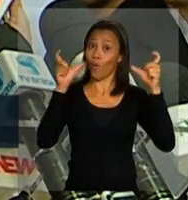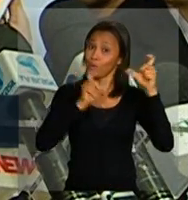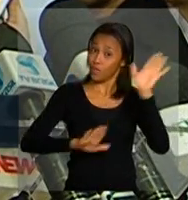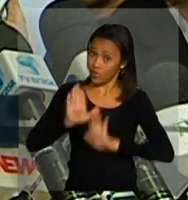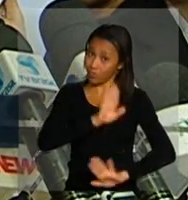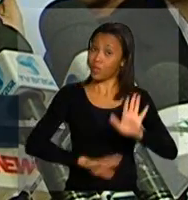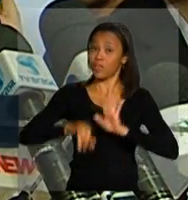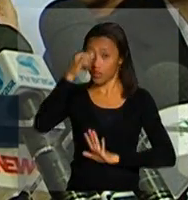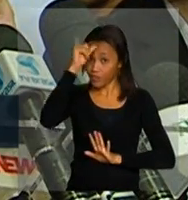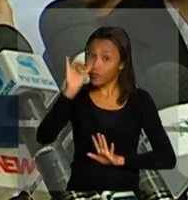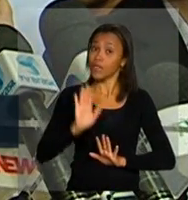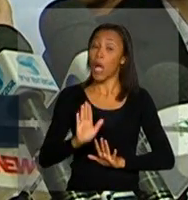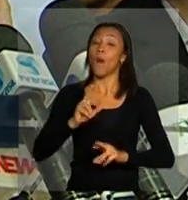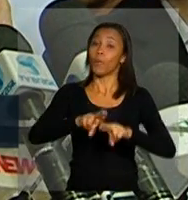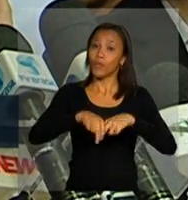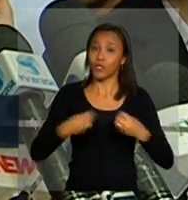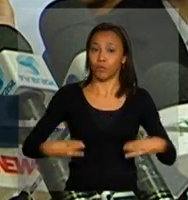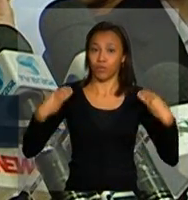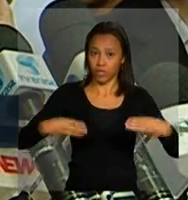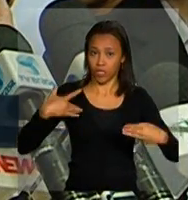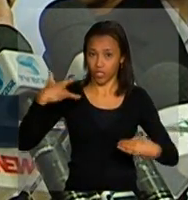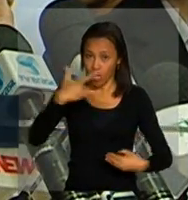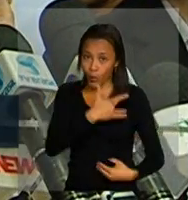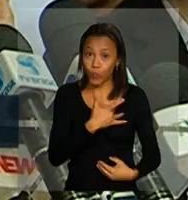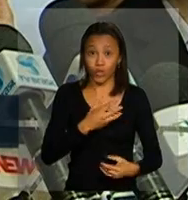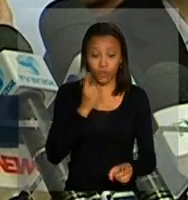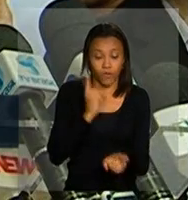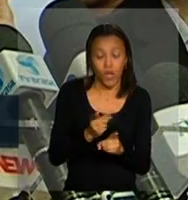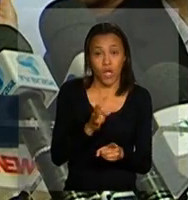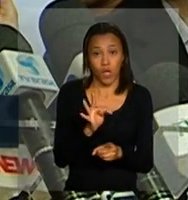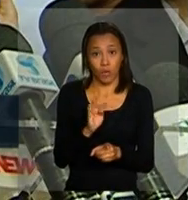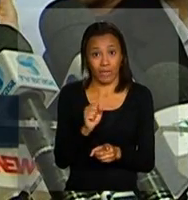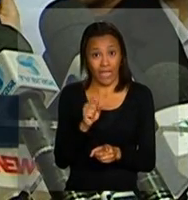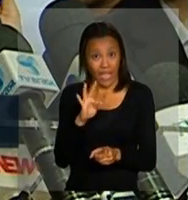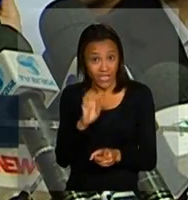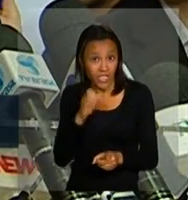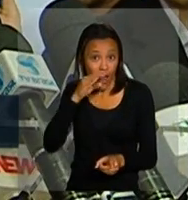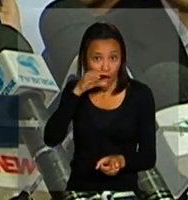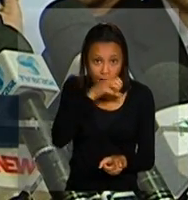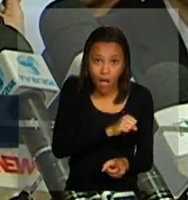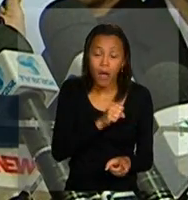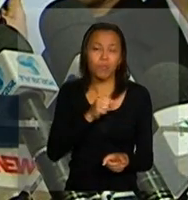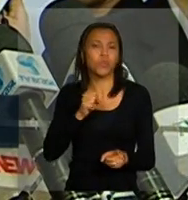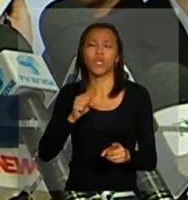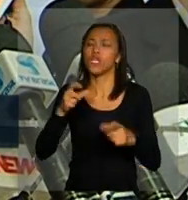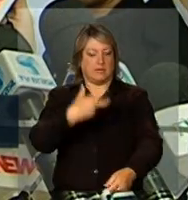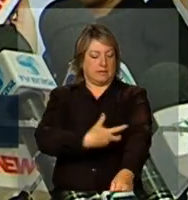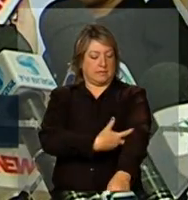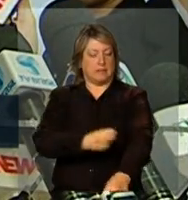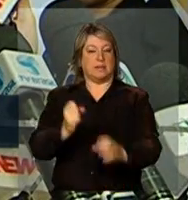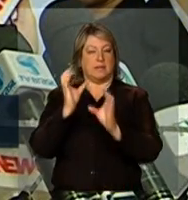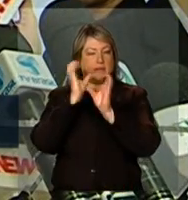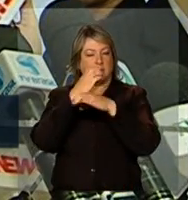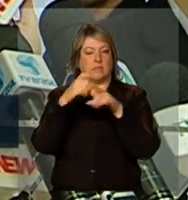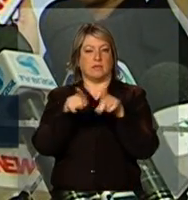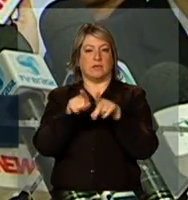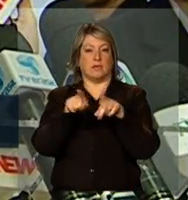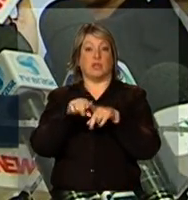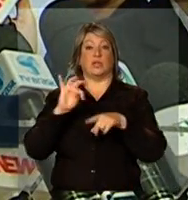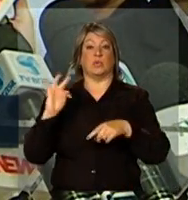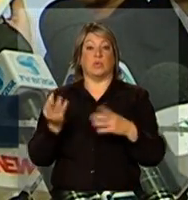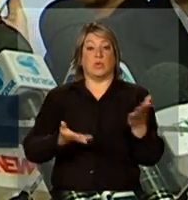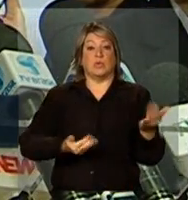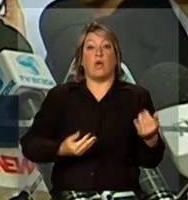isso, a estratégia do Ministério da Saúde, a testagem rápida, ser associada em grandes festas, local de concentração de jovens, com